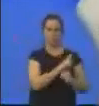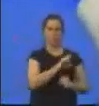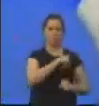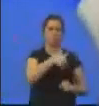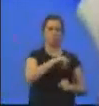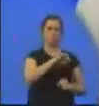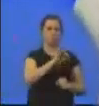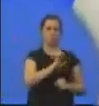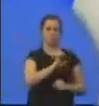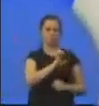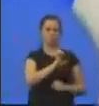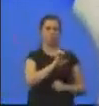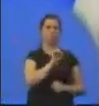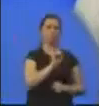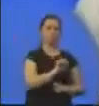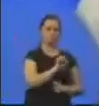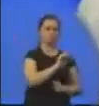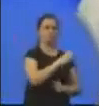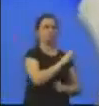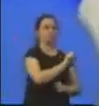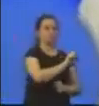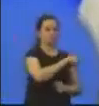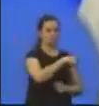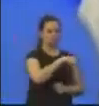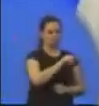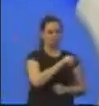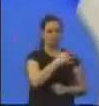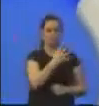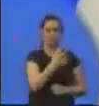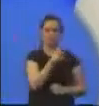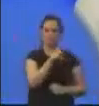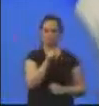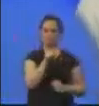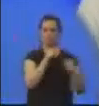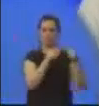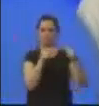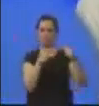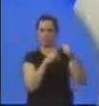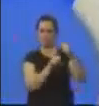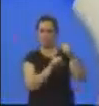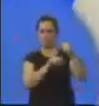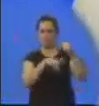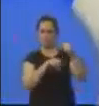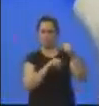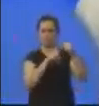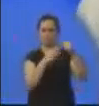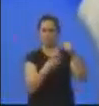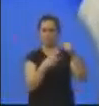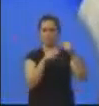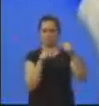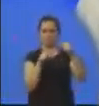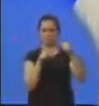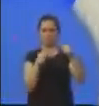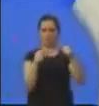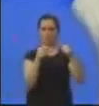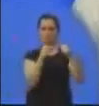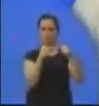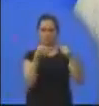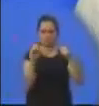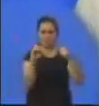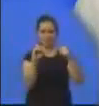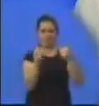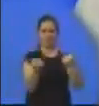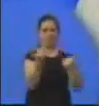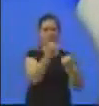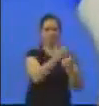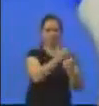limite de seno de 4x sobre seno de 3x, quando x vai para zero. Se eu